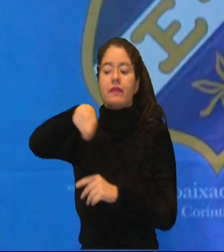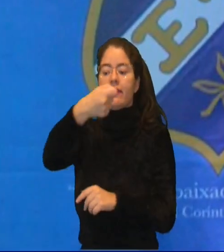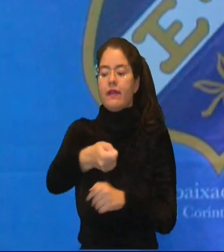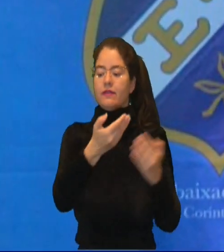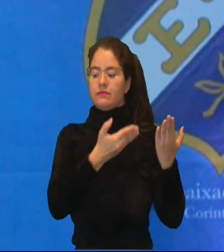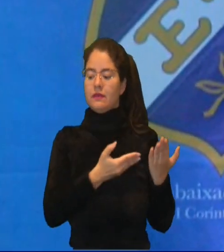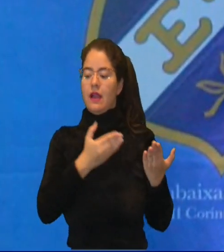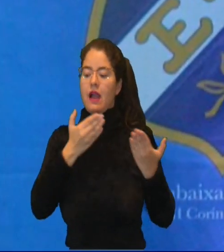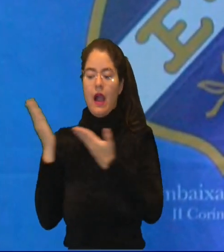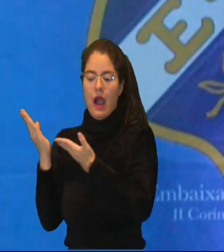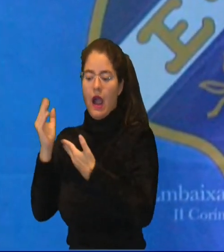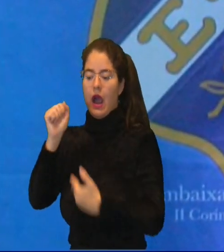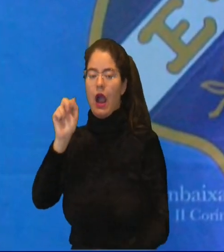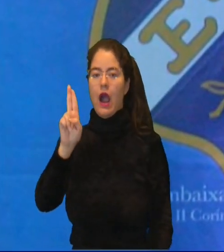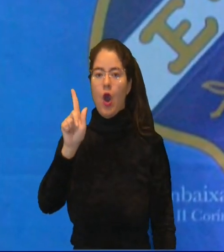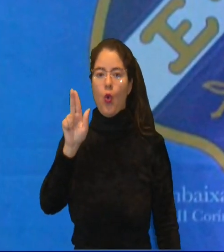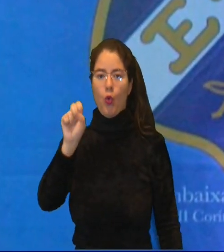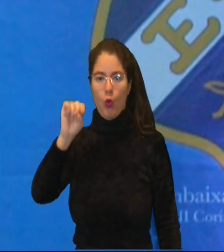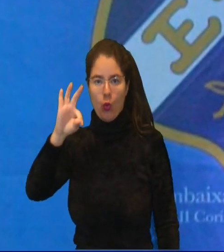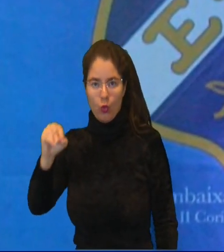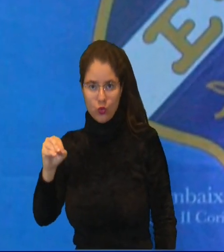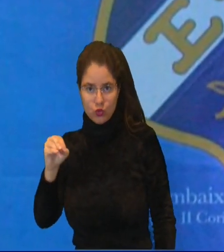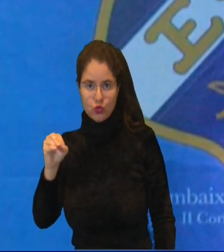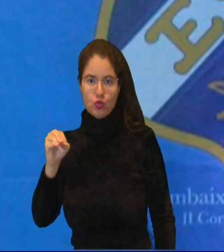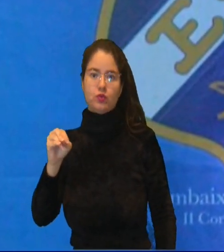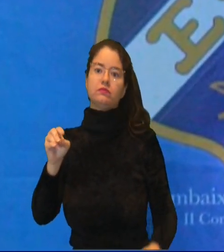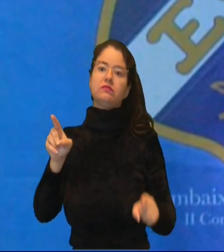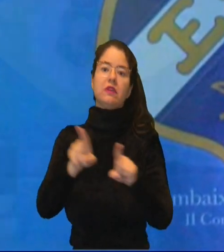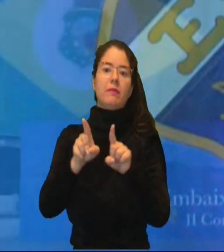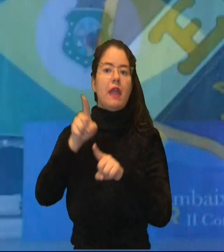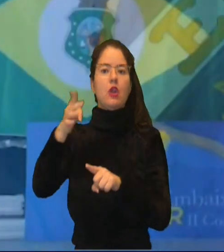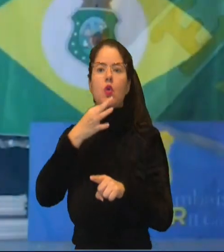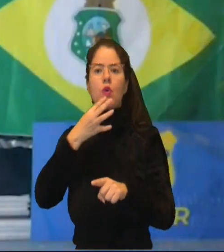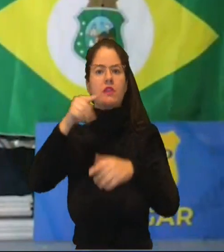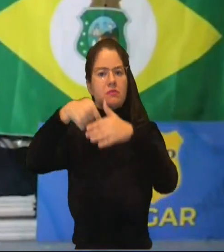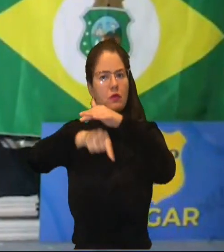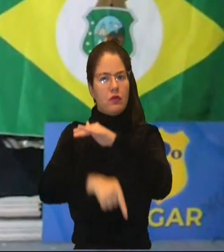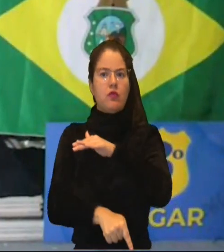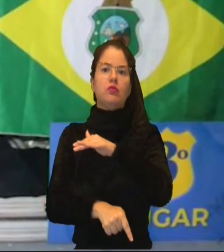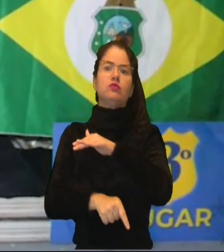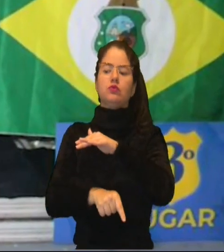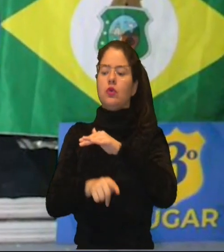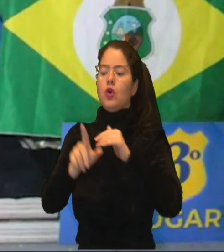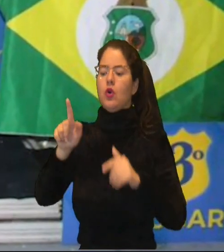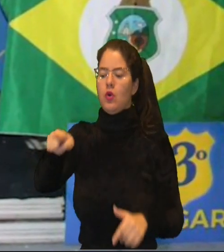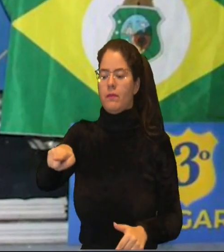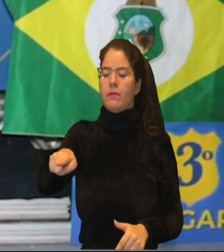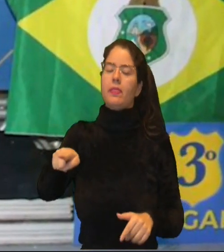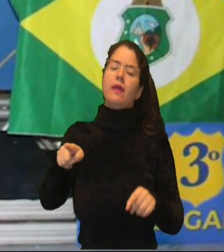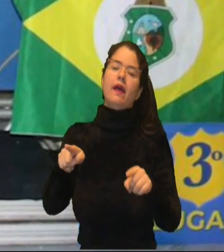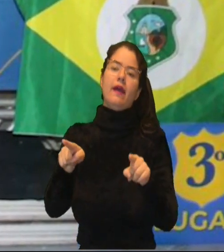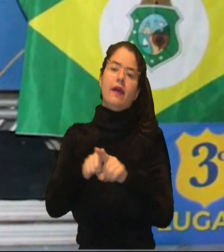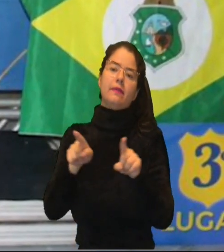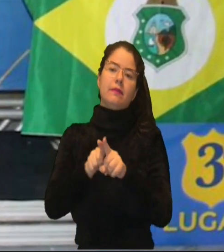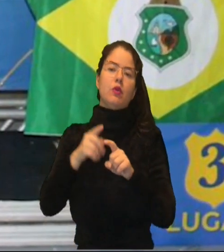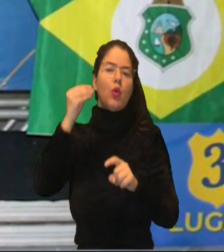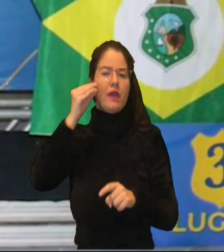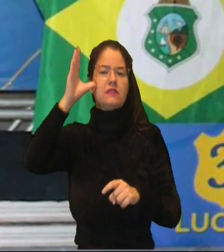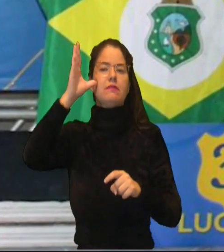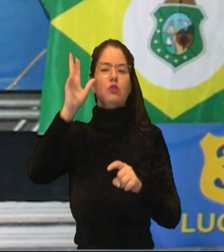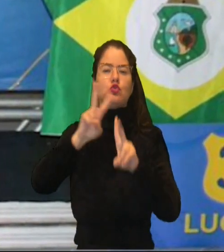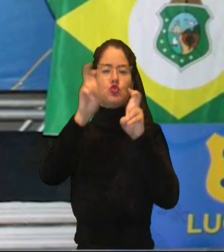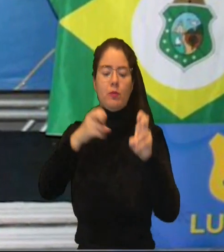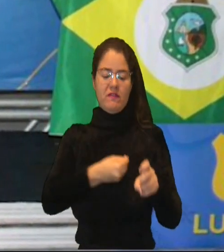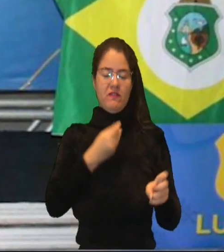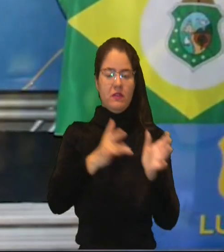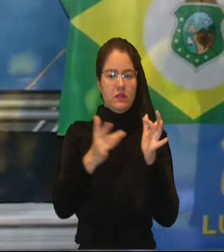Augusto, com medalha de prata em biografia de Jesus, o embaixador Miguel Lucas, e com medalha de bronze em conhecimentos gerais